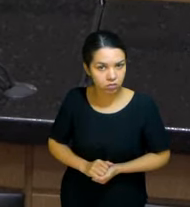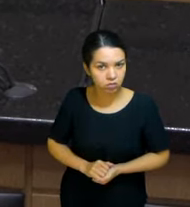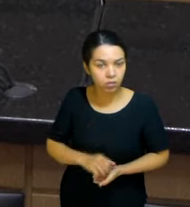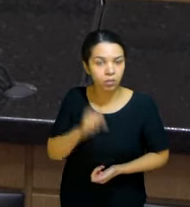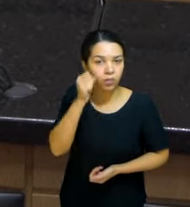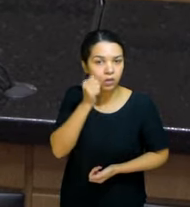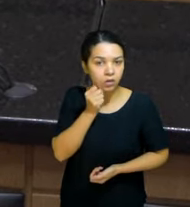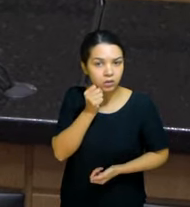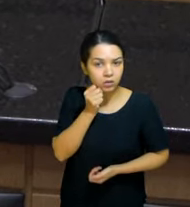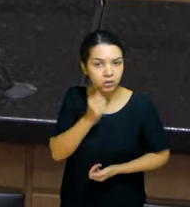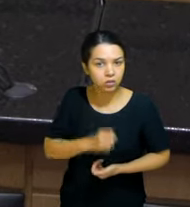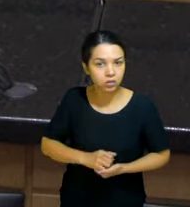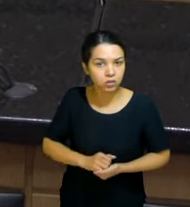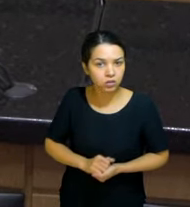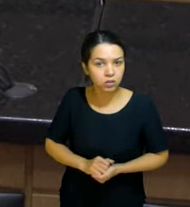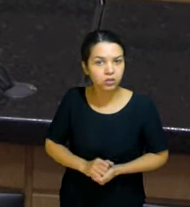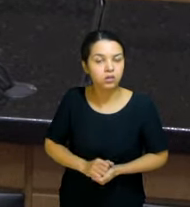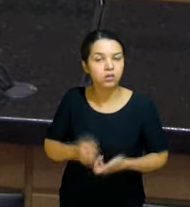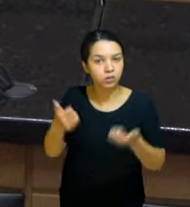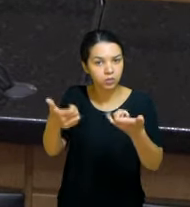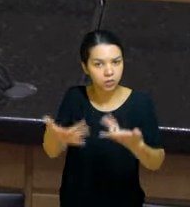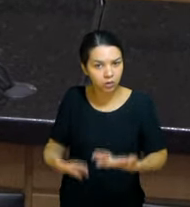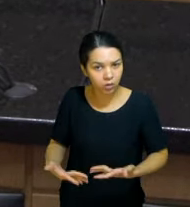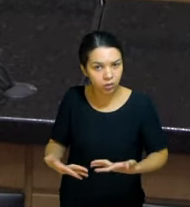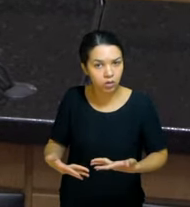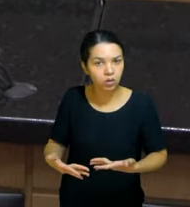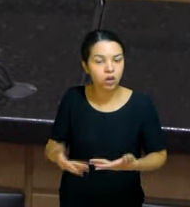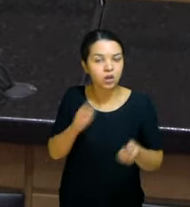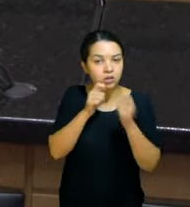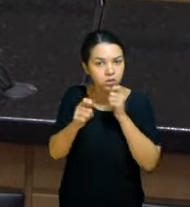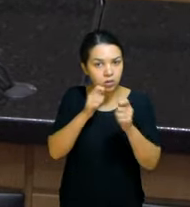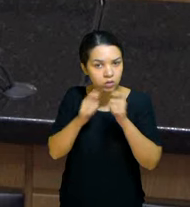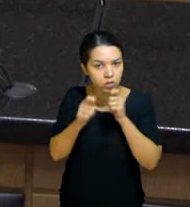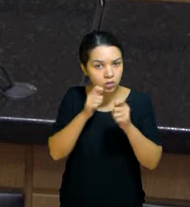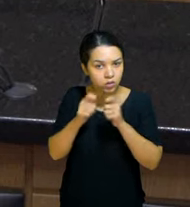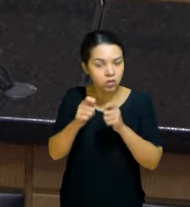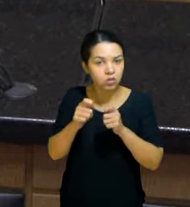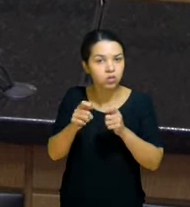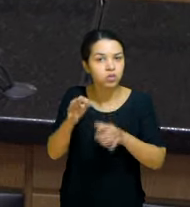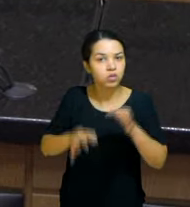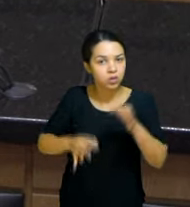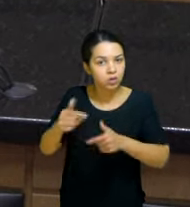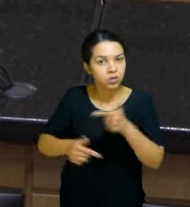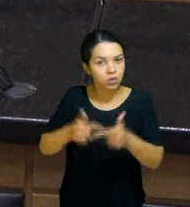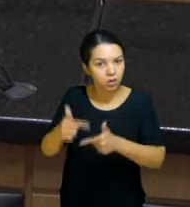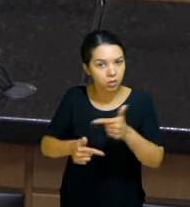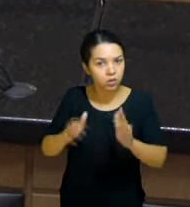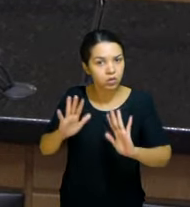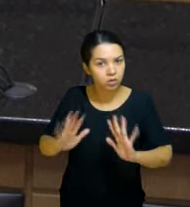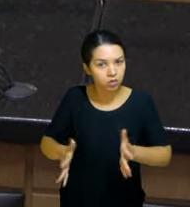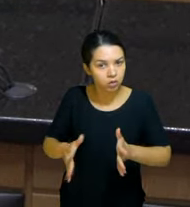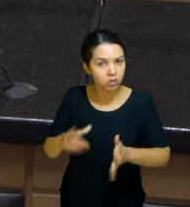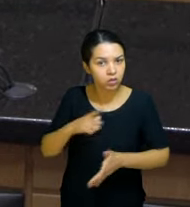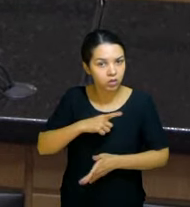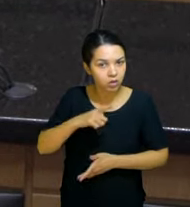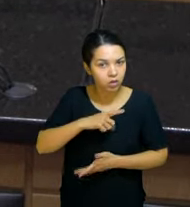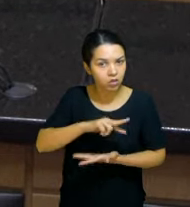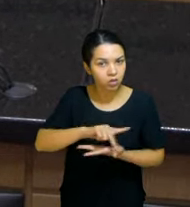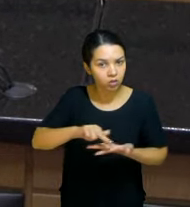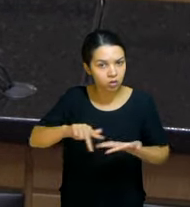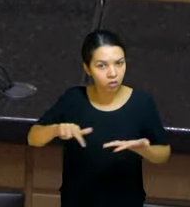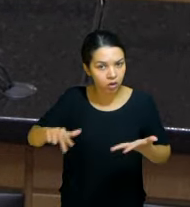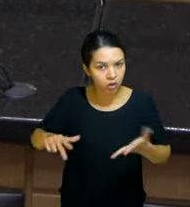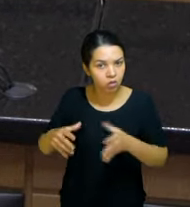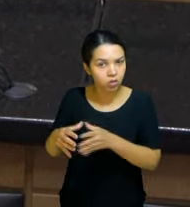Sorato mencionou que, inclusive, a sua assessoria jurídica já está trabalhando a respeito disso. Existem vários operadores